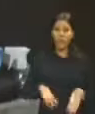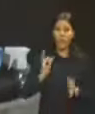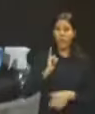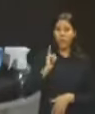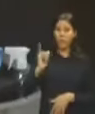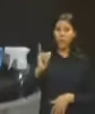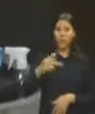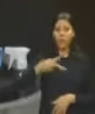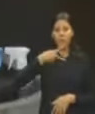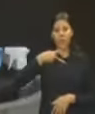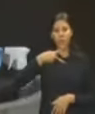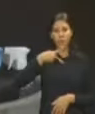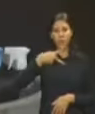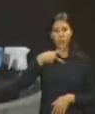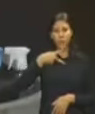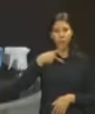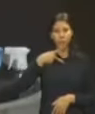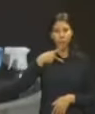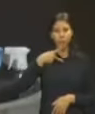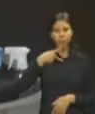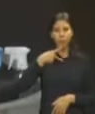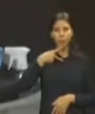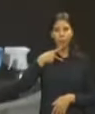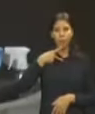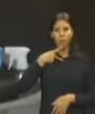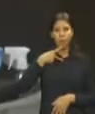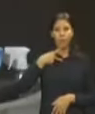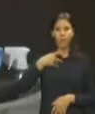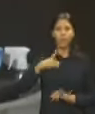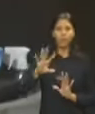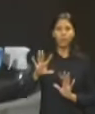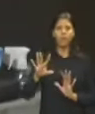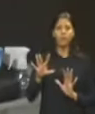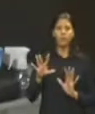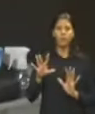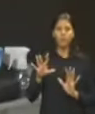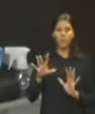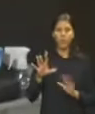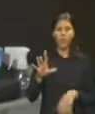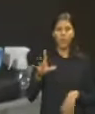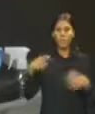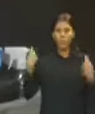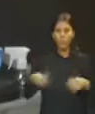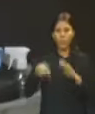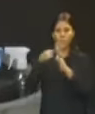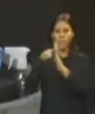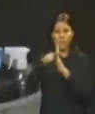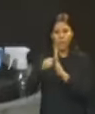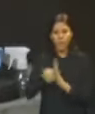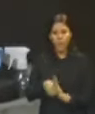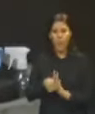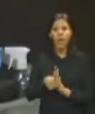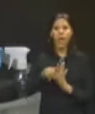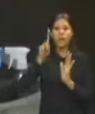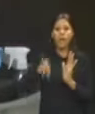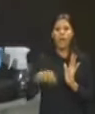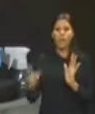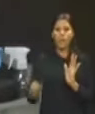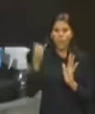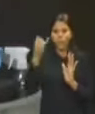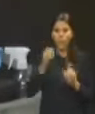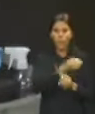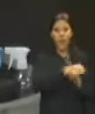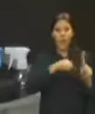partido que as medidas tomadas em tempo célere e com muito rigor, são a exigência que a